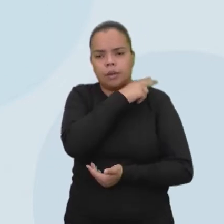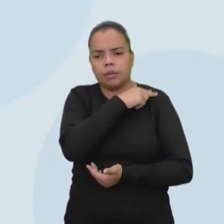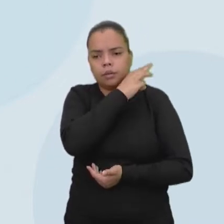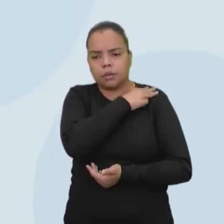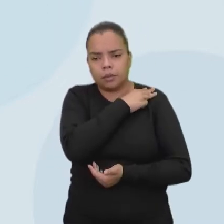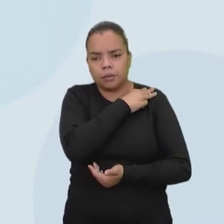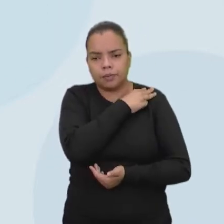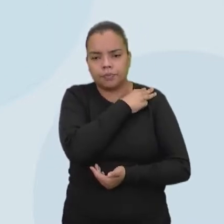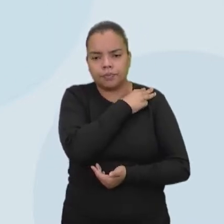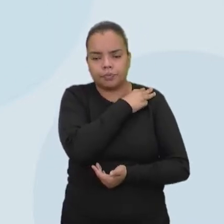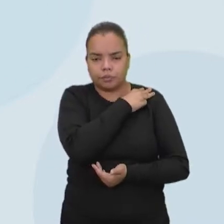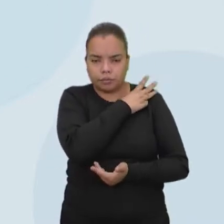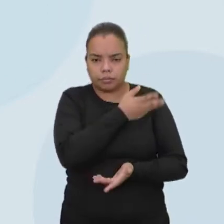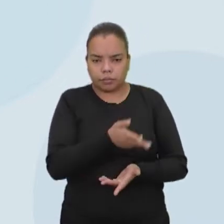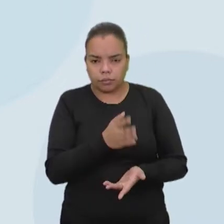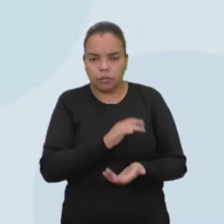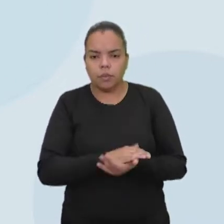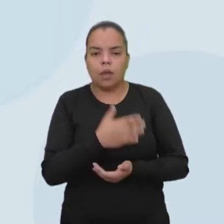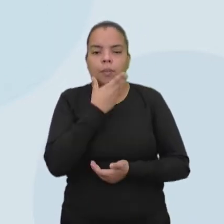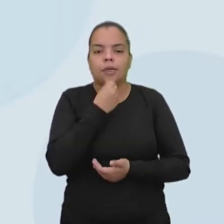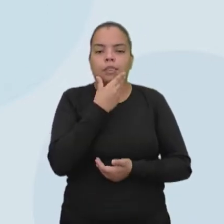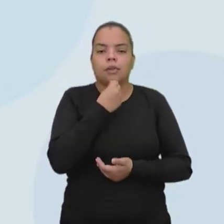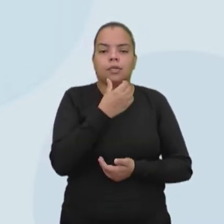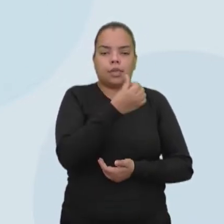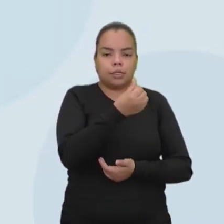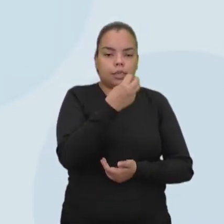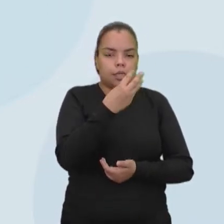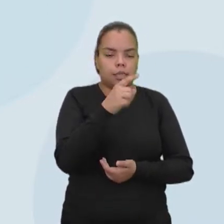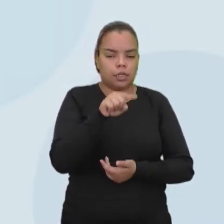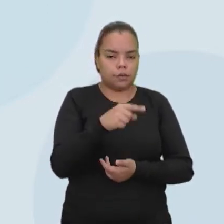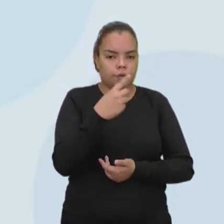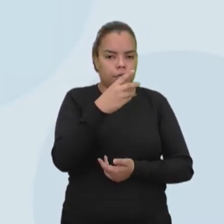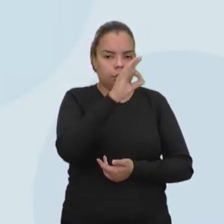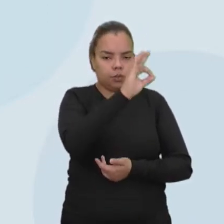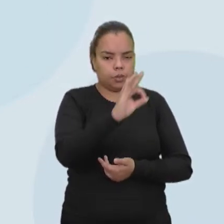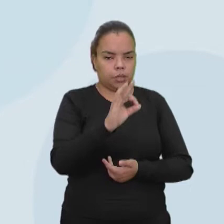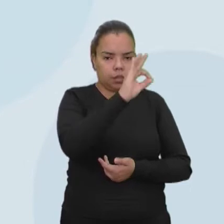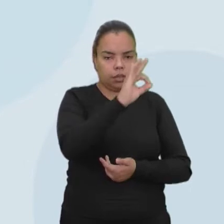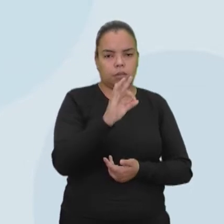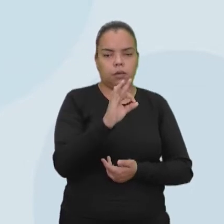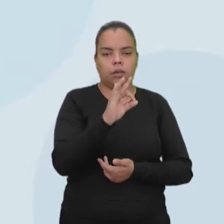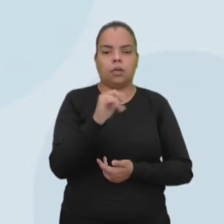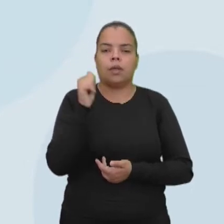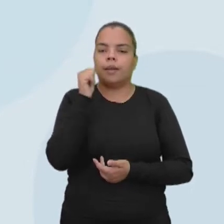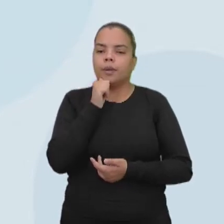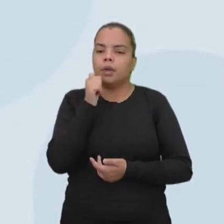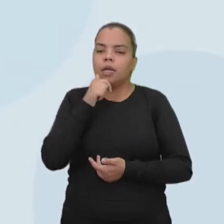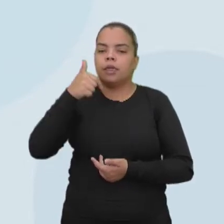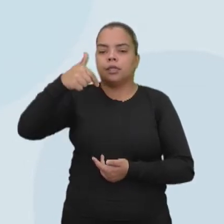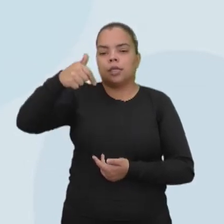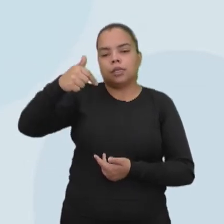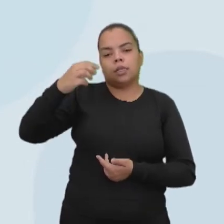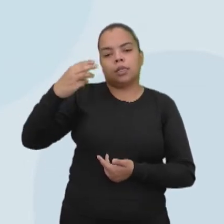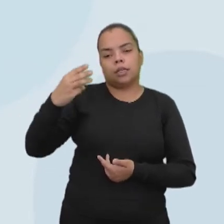de ensino adequado à faixa etária, tá? Homens, 63,2%, mulheres,